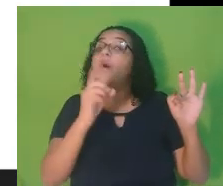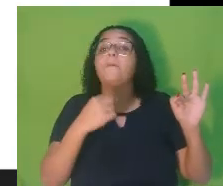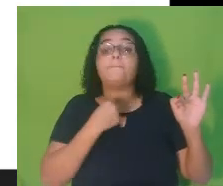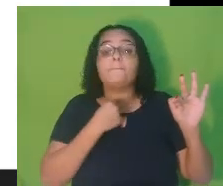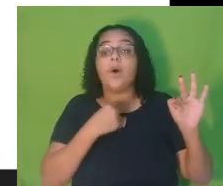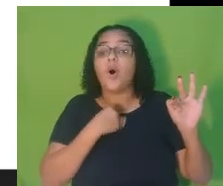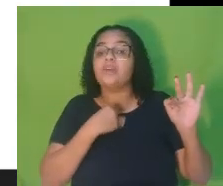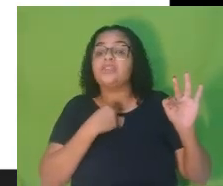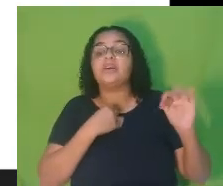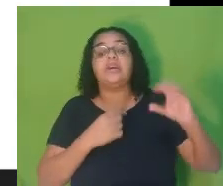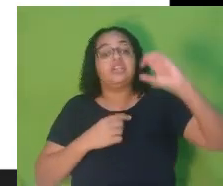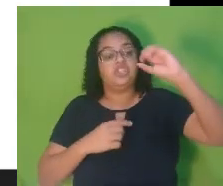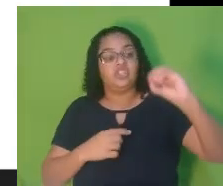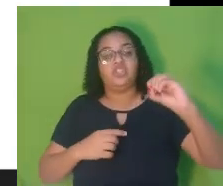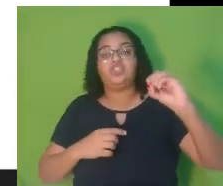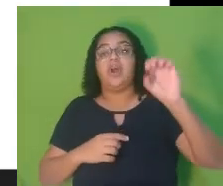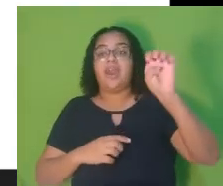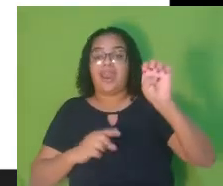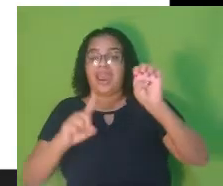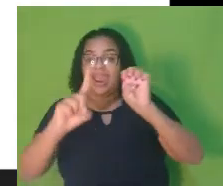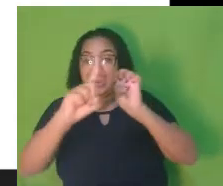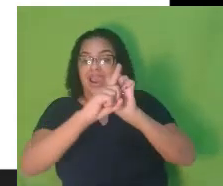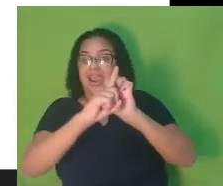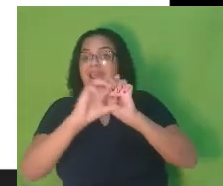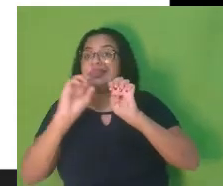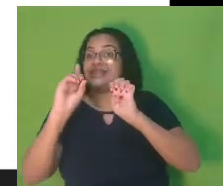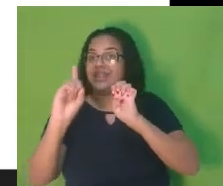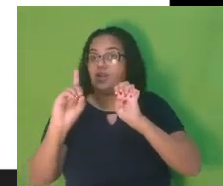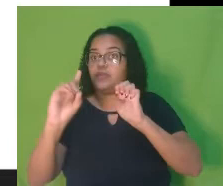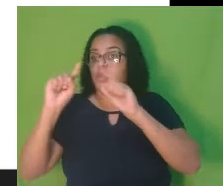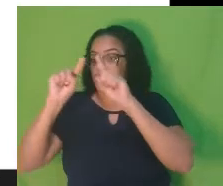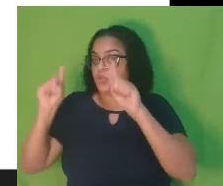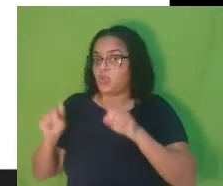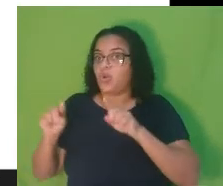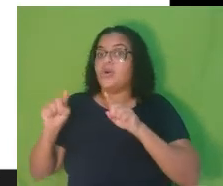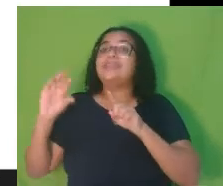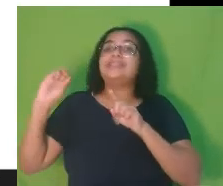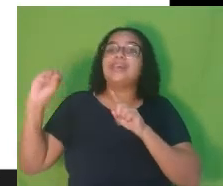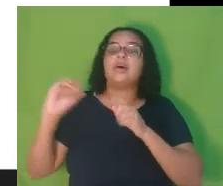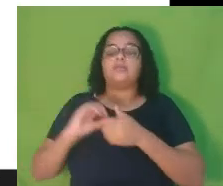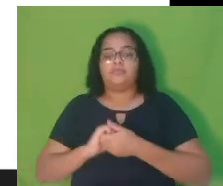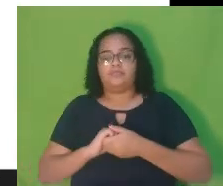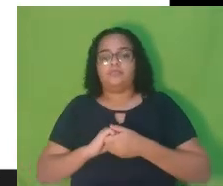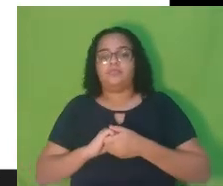não pode ter o x igual a 0, porque senão você teria o denominador 0.